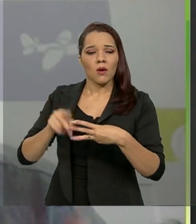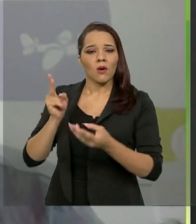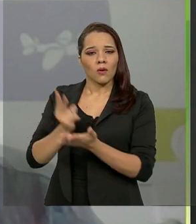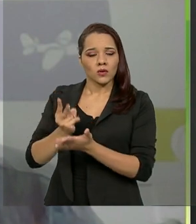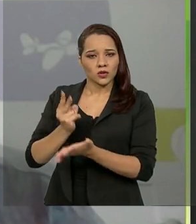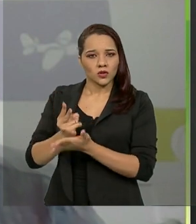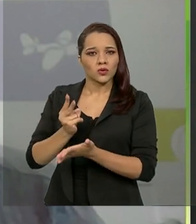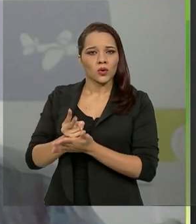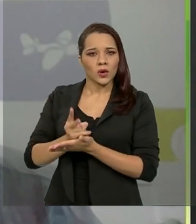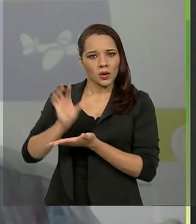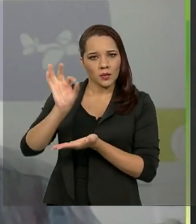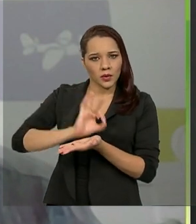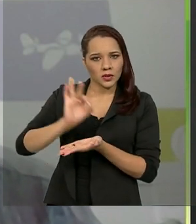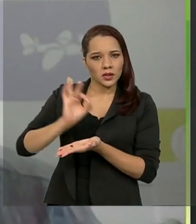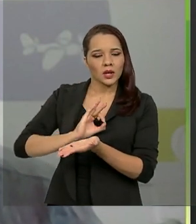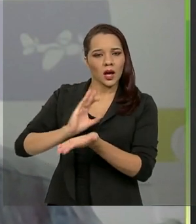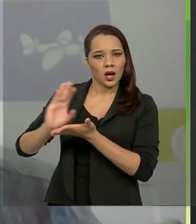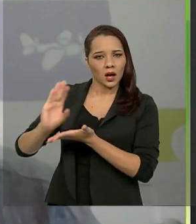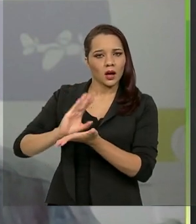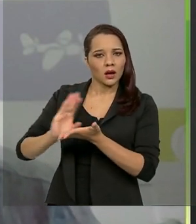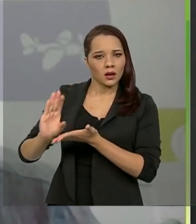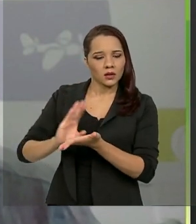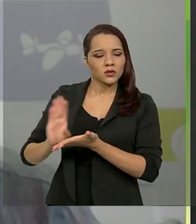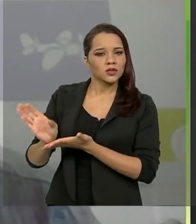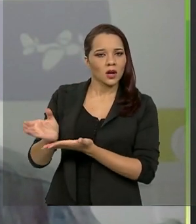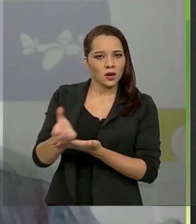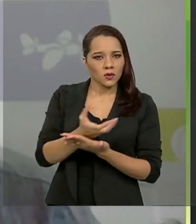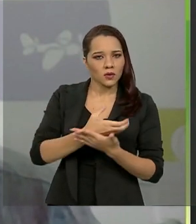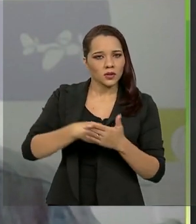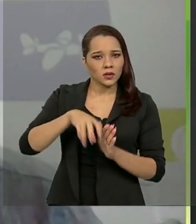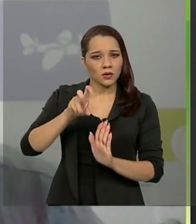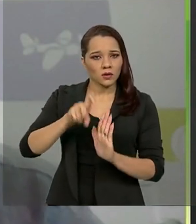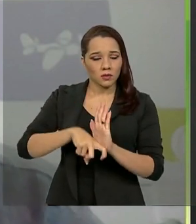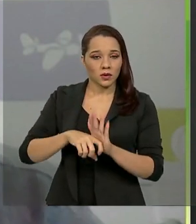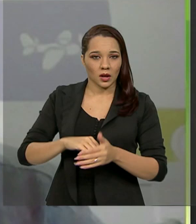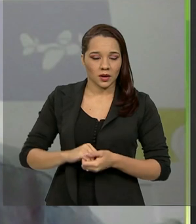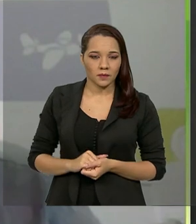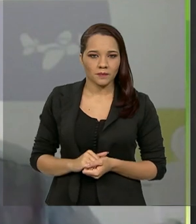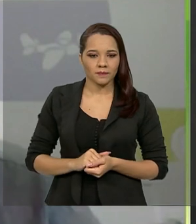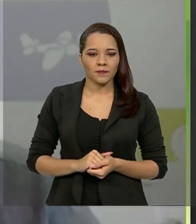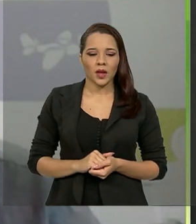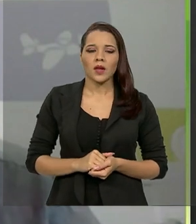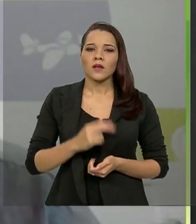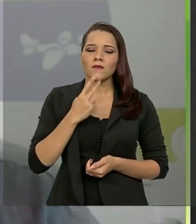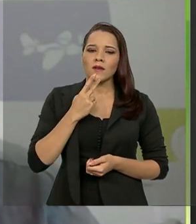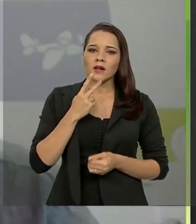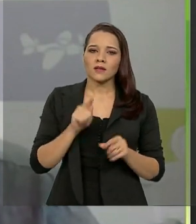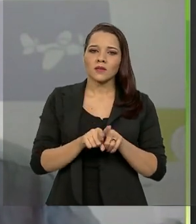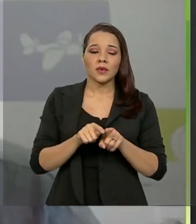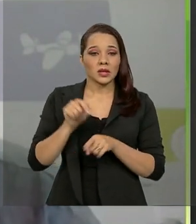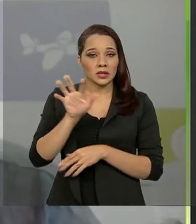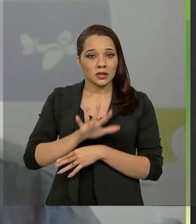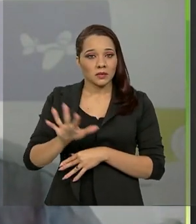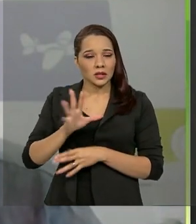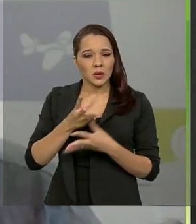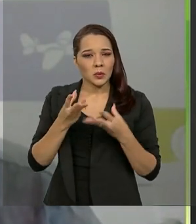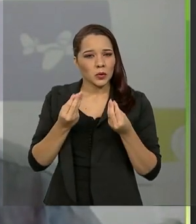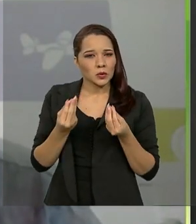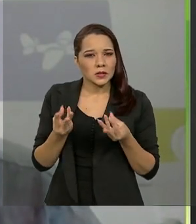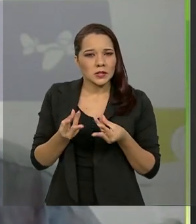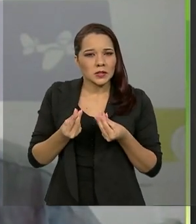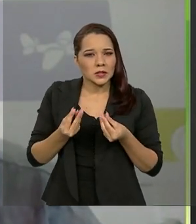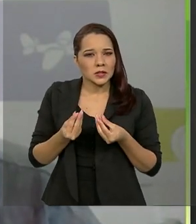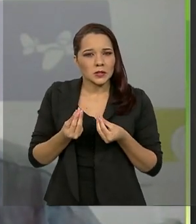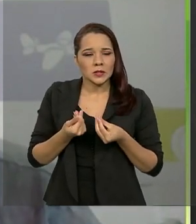a sua cota parte, vamos dizer assim, da arrecadação tributária. E eu diria, aí nesse aspecto, sou muito sensível